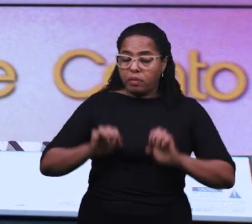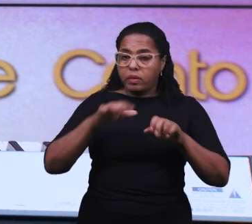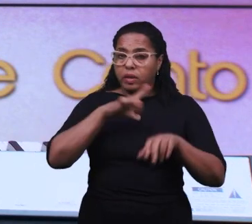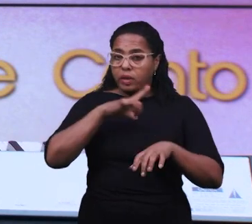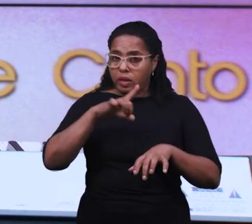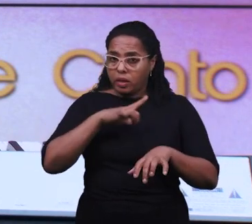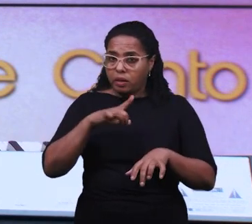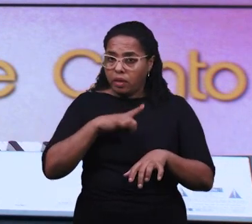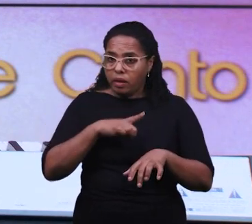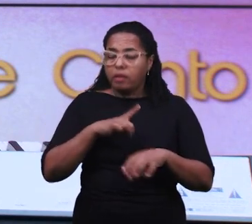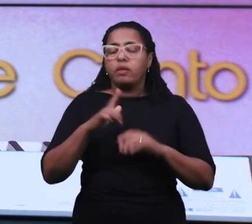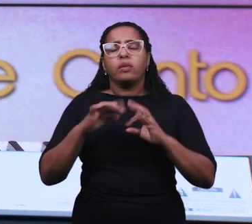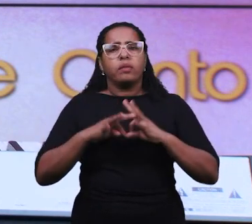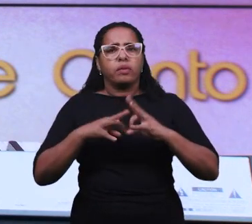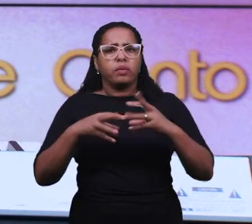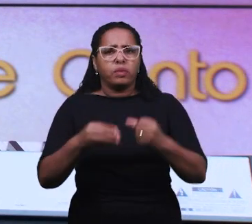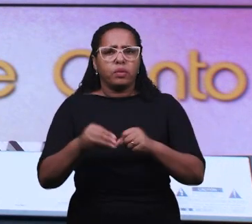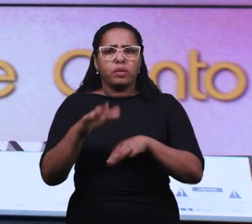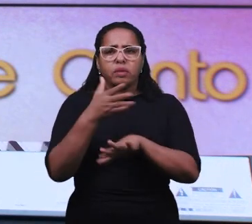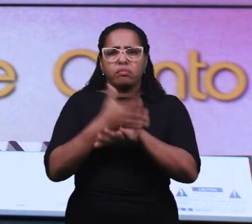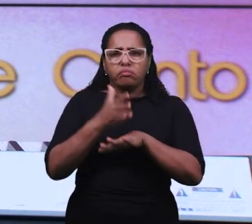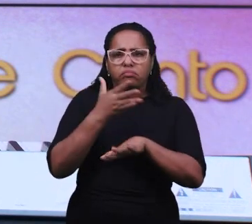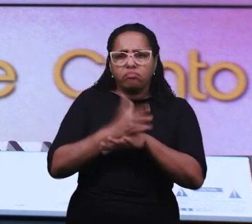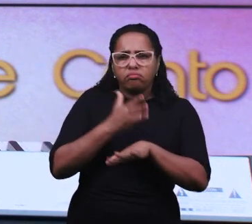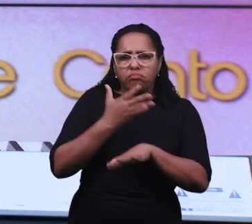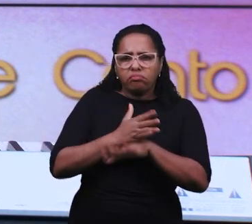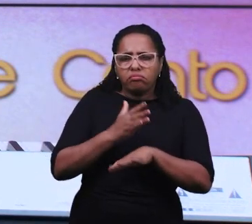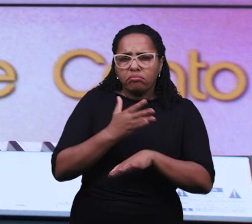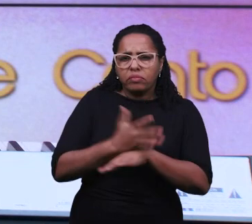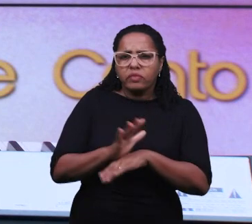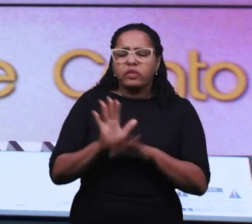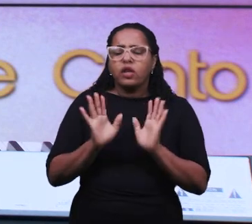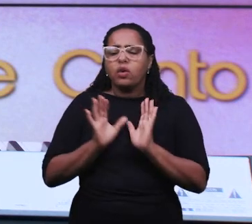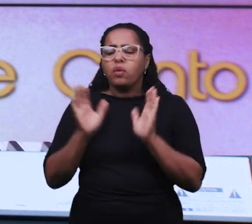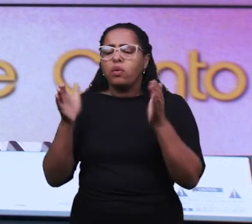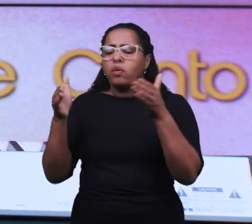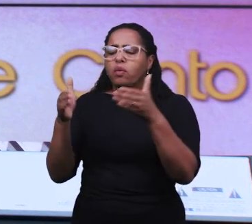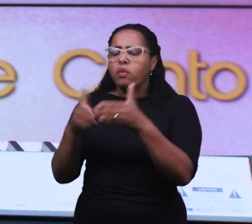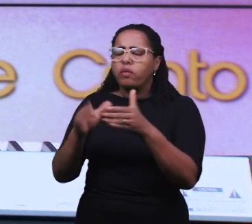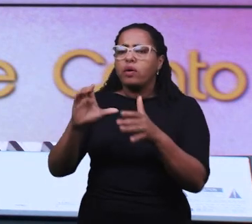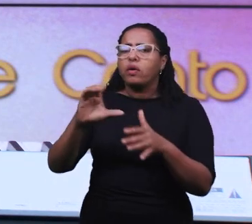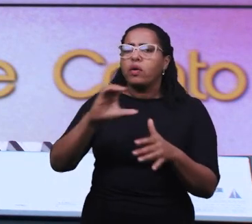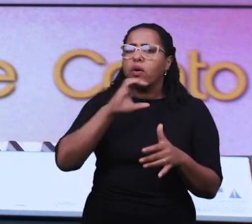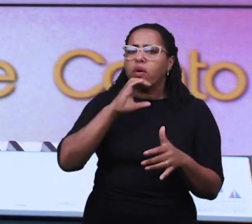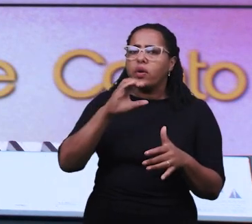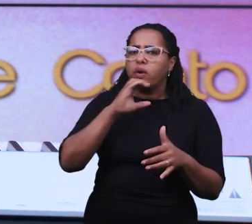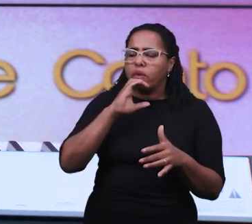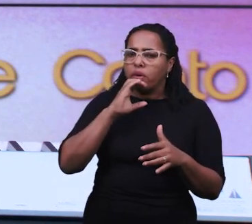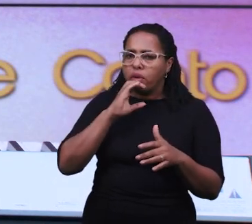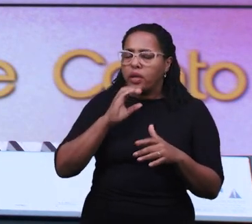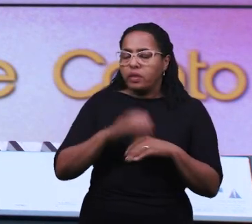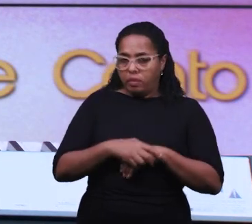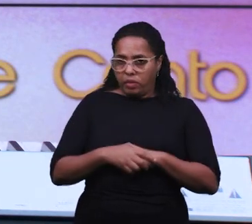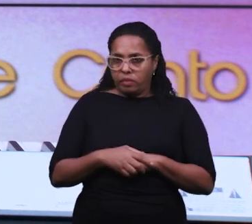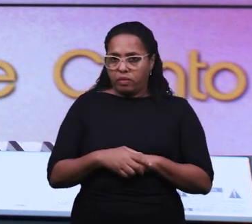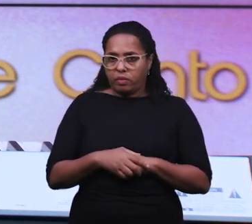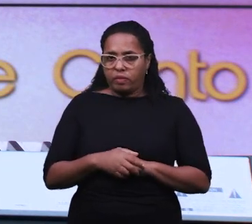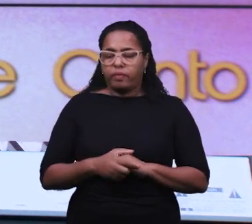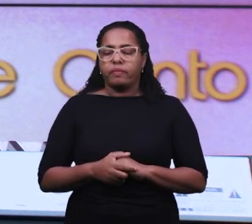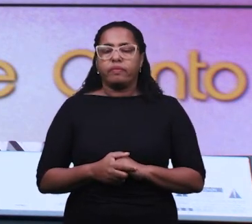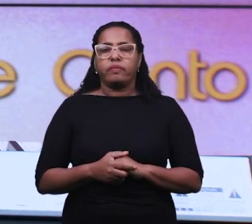dos articuladores e todos os exercícios vão estar voltados para o conhecimento dessa